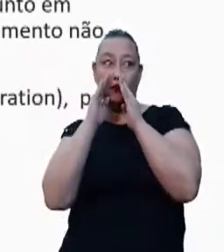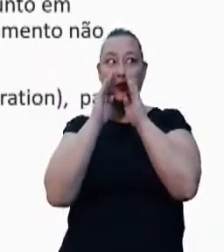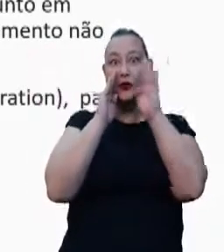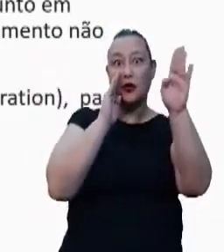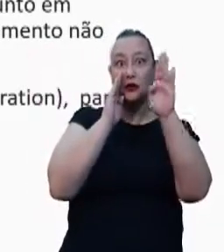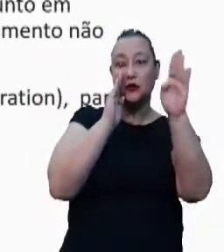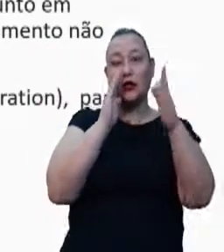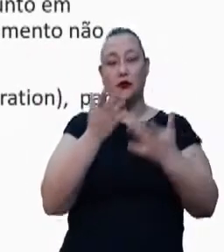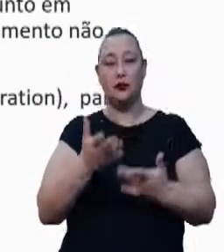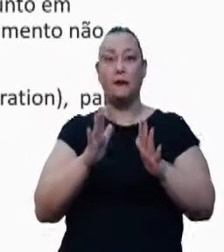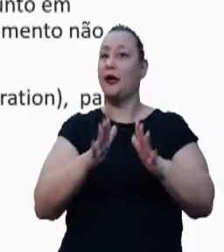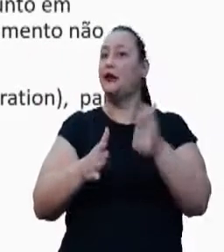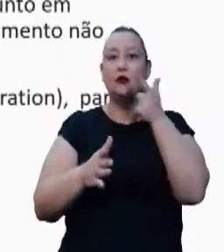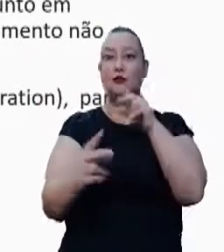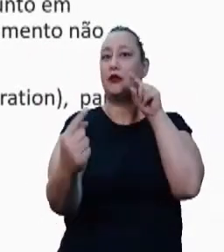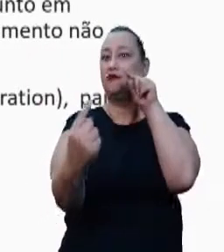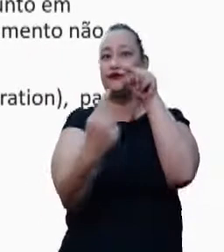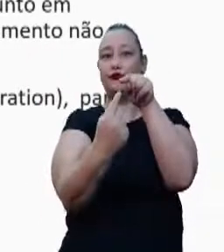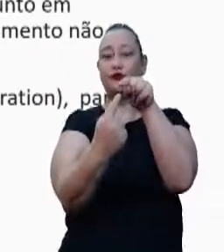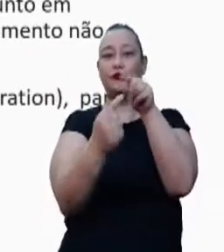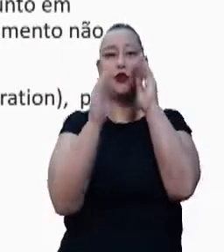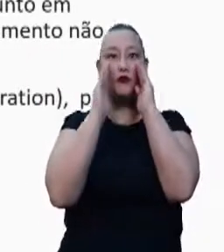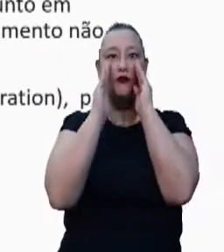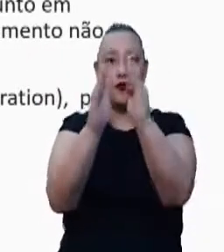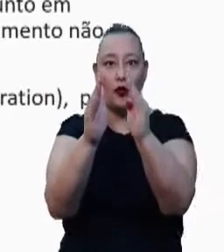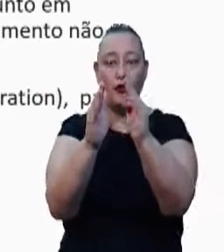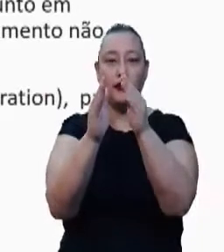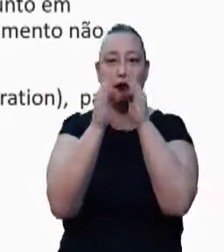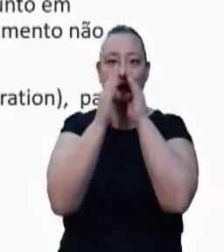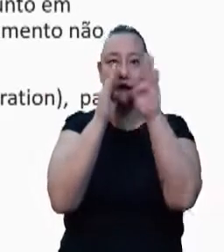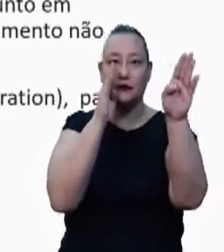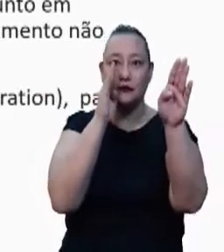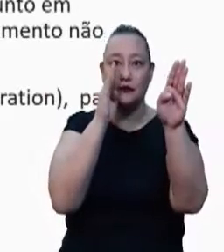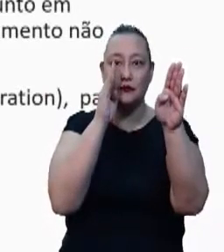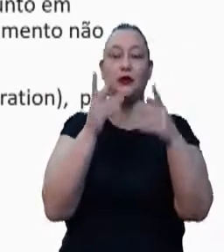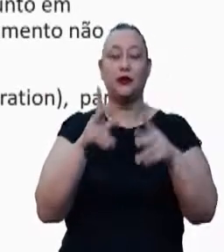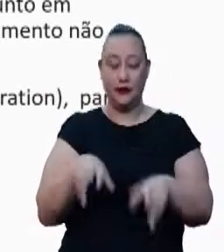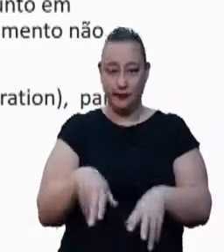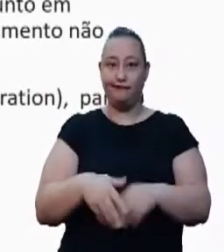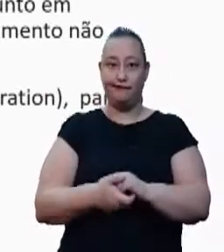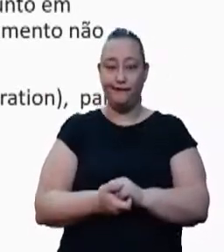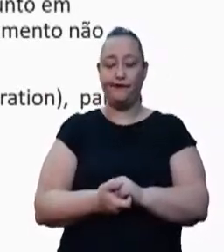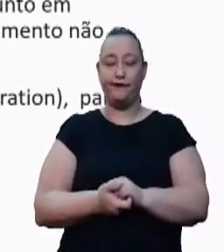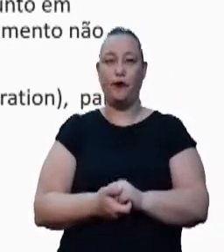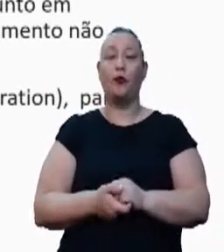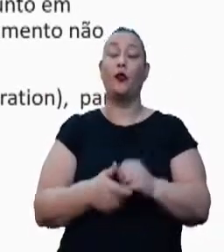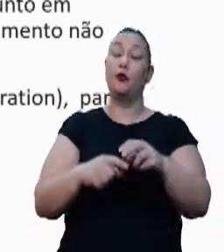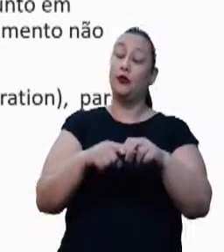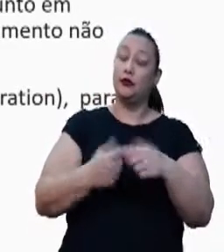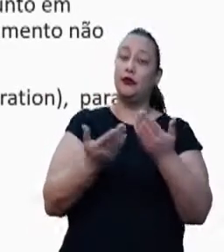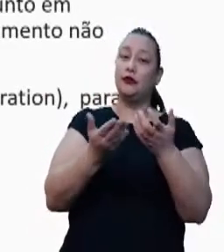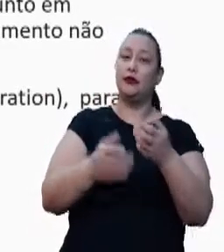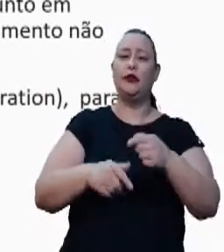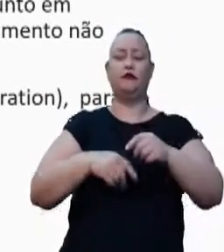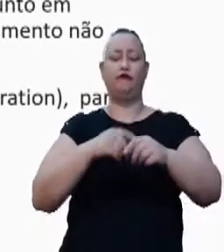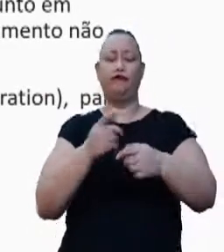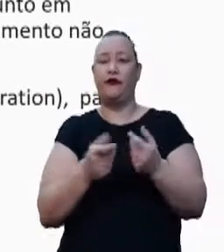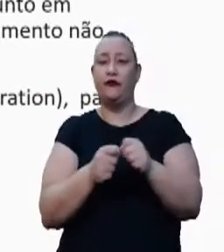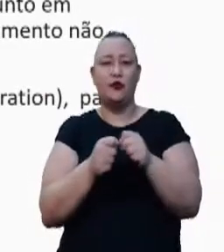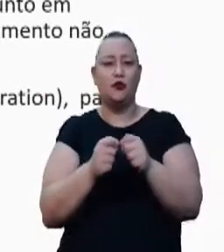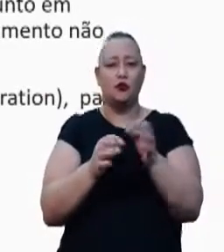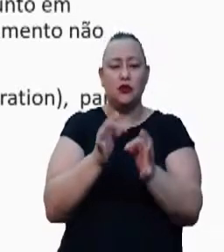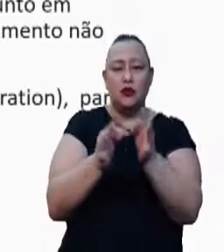ou para o lado direito, mas ele não está focado em você como os dois olhos deveriam estar. Então, ele queria tratar isso de modo